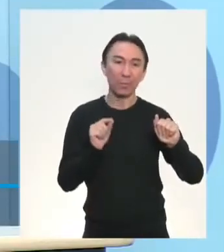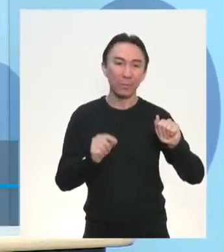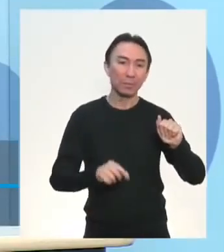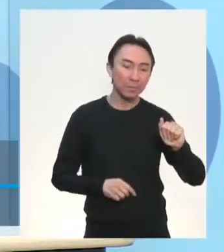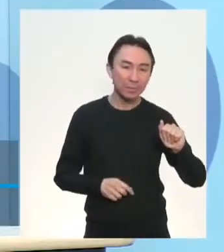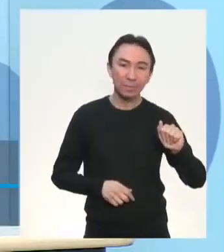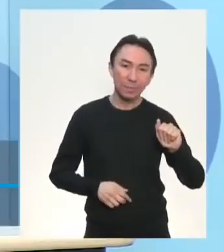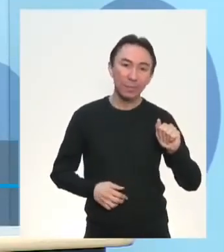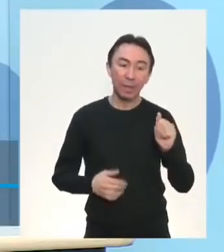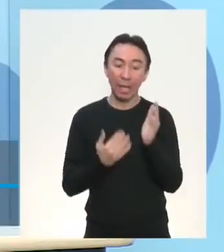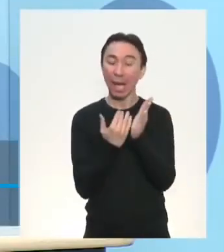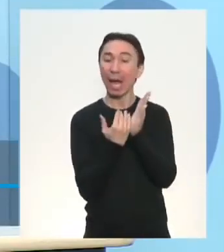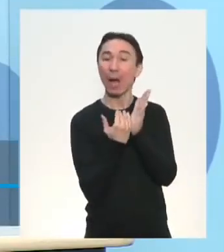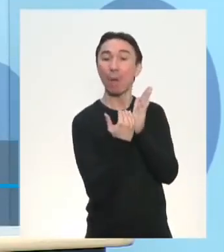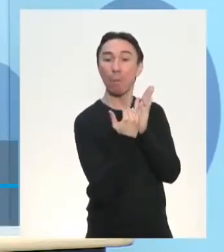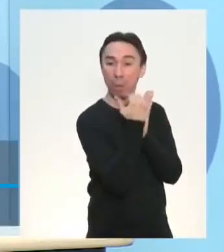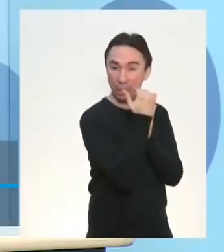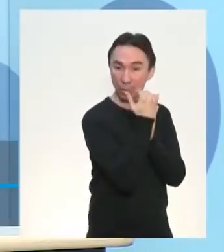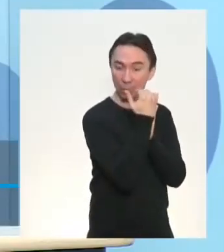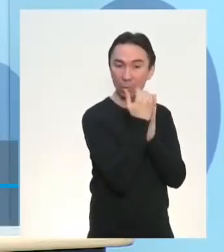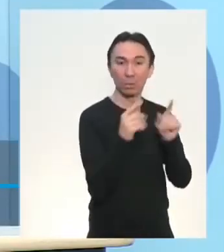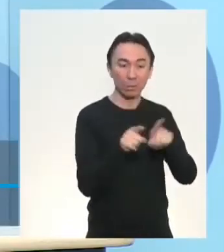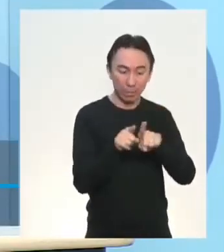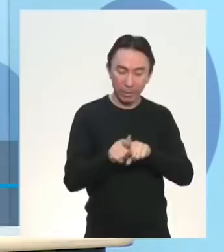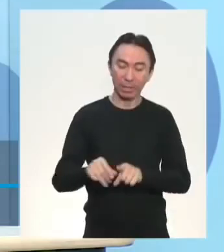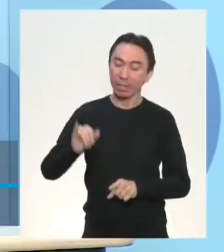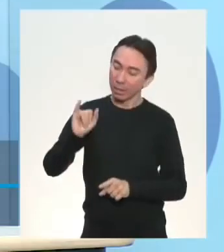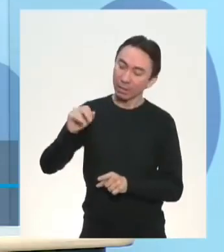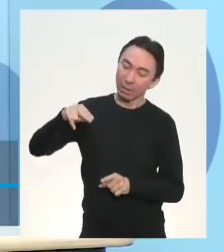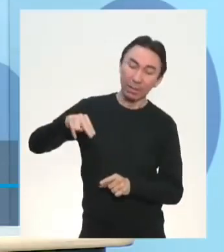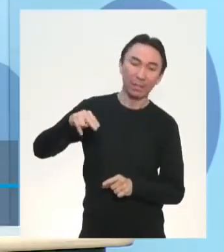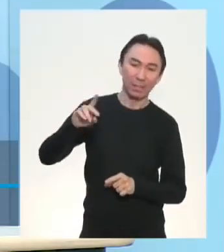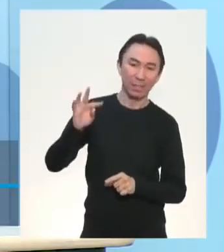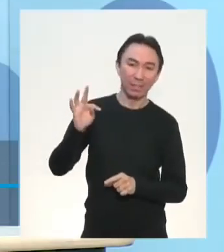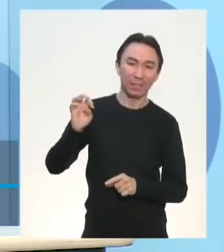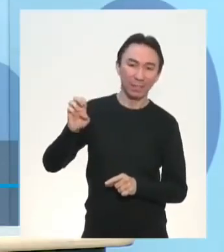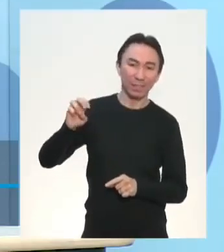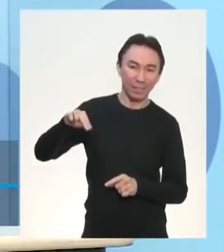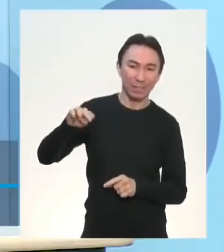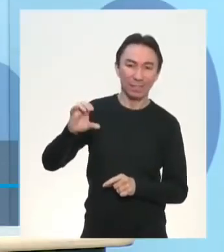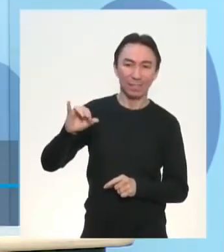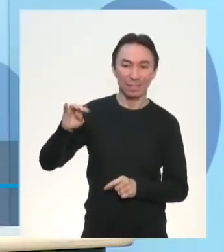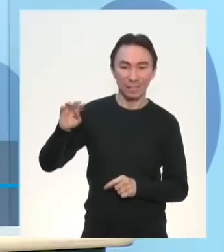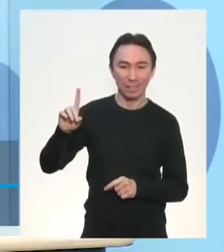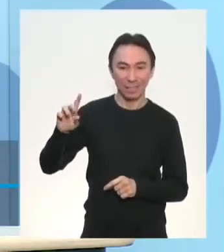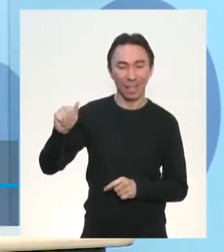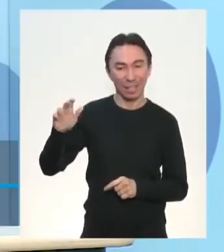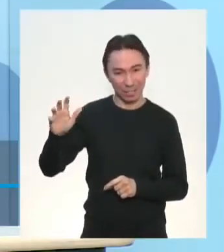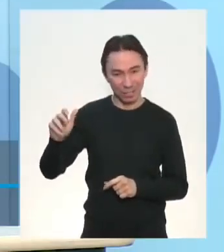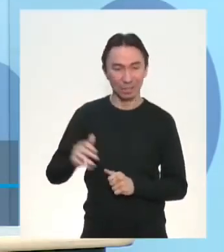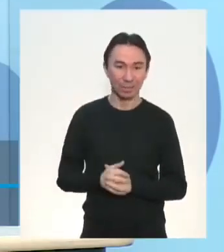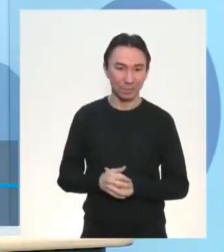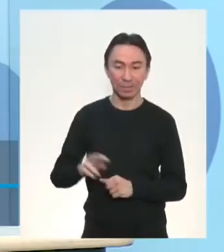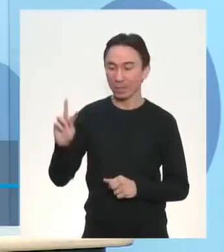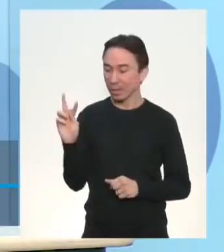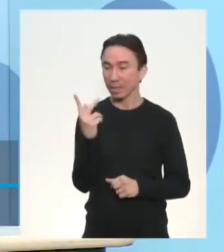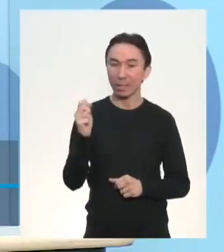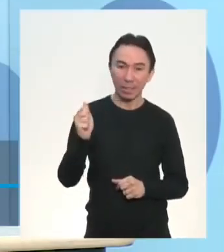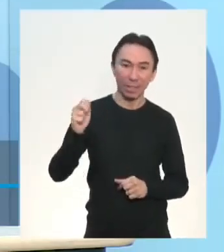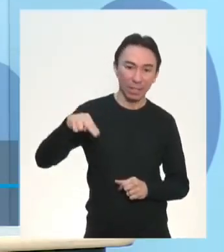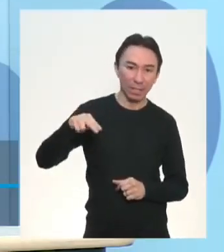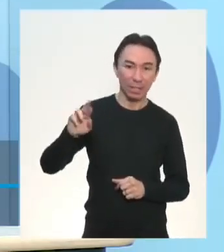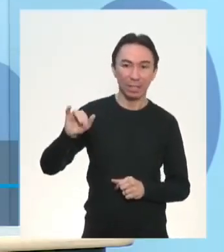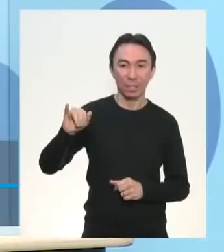aumento e intensidade. O Henrique colocou extrema igual intensidade. Henrique da